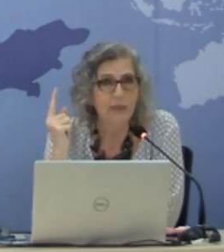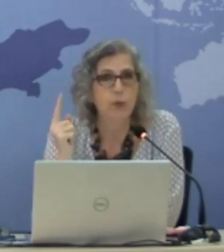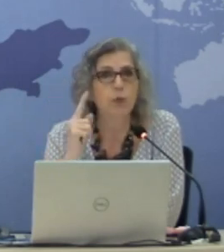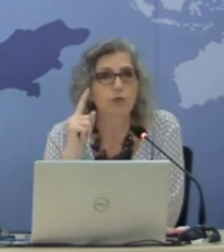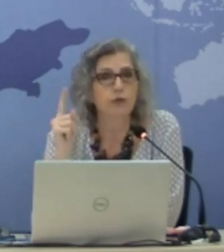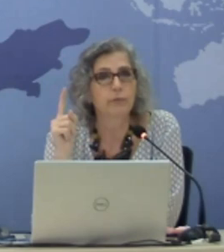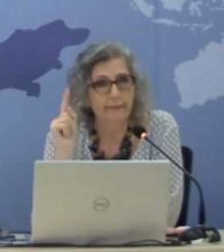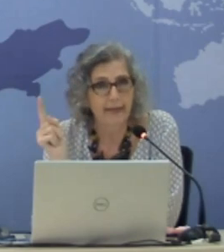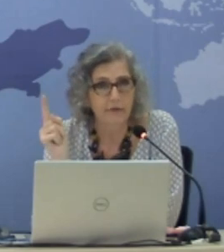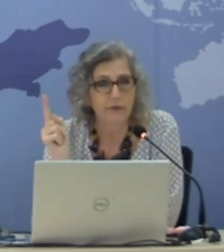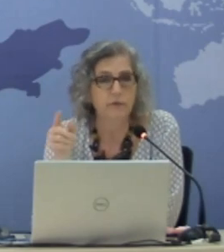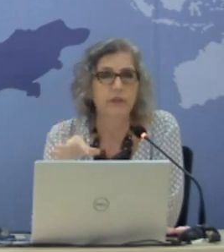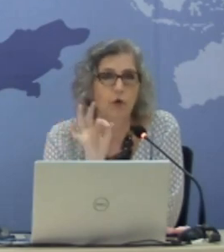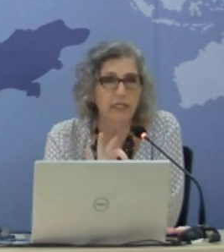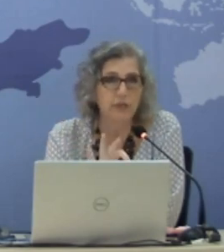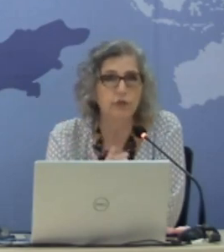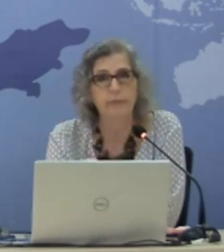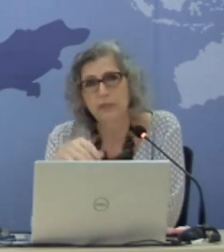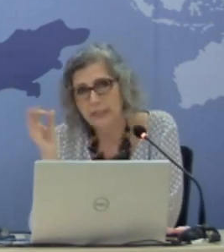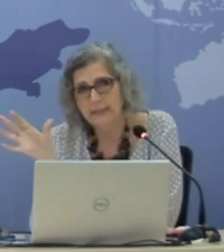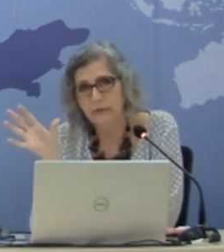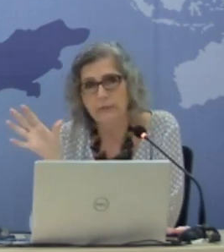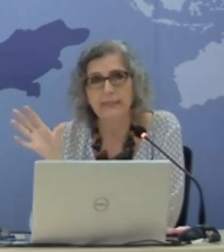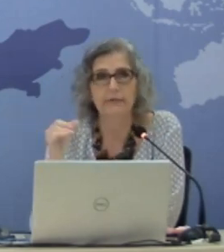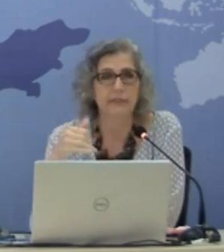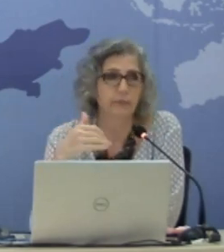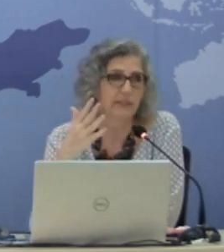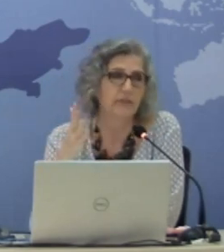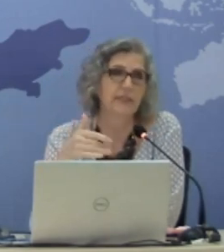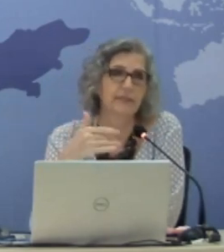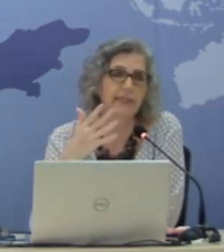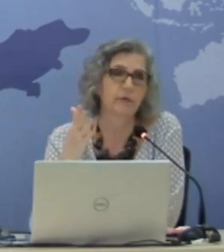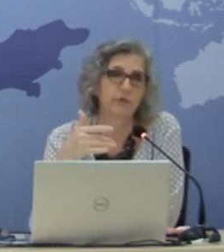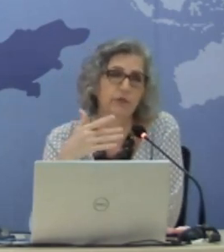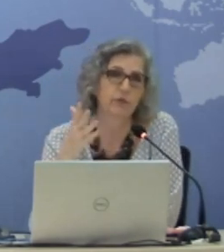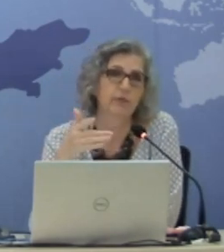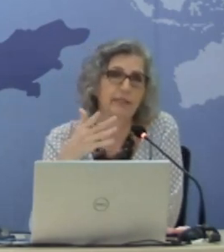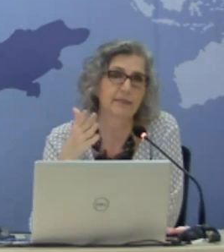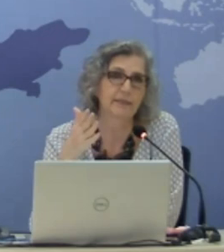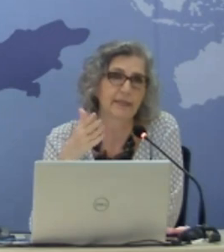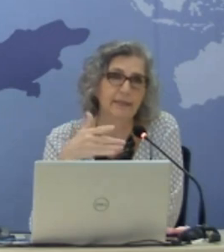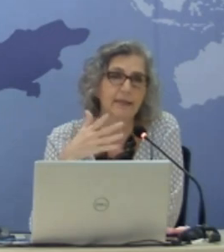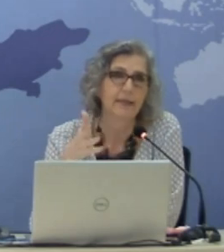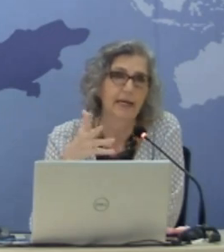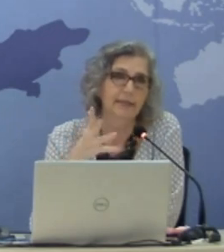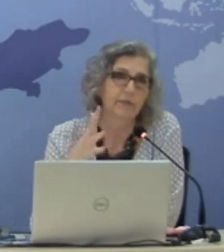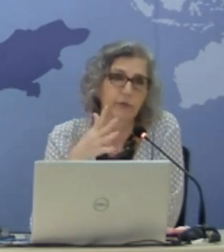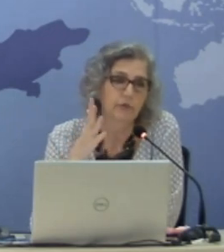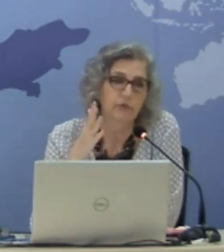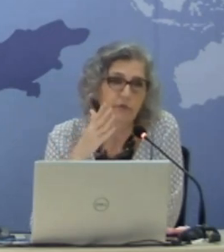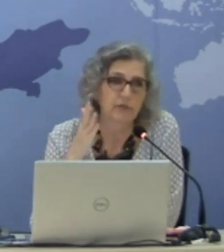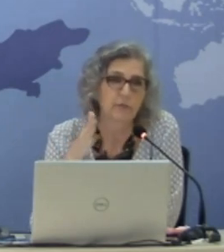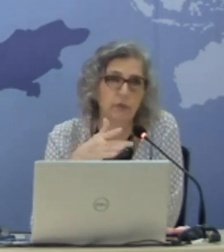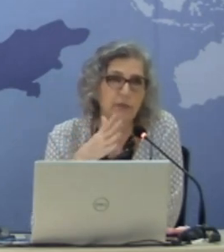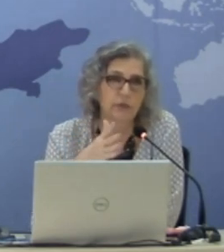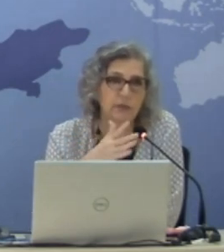pré-tratamento ela não é uma tarde então você colhe a gente página Entra com uma carga depois você avaliasse esteja eu tinha alguma resistência à